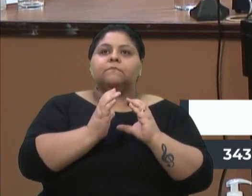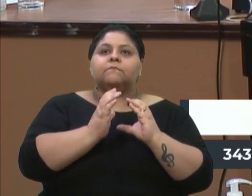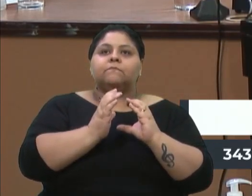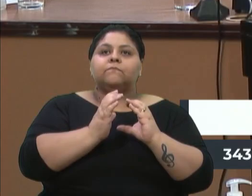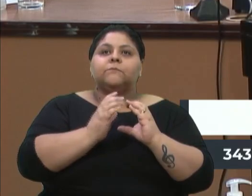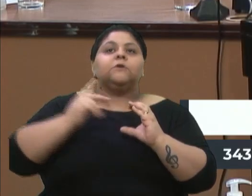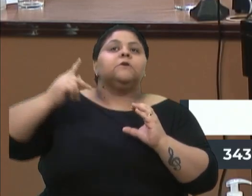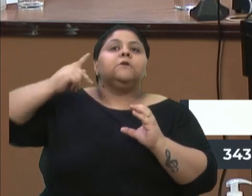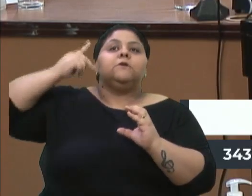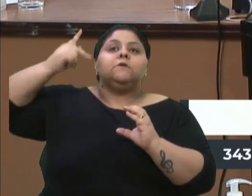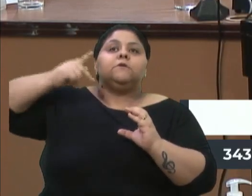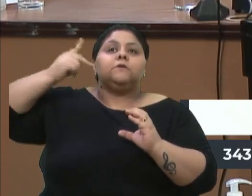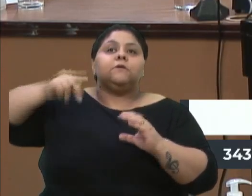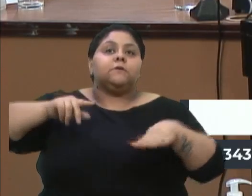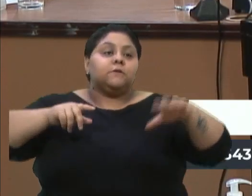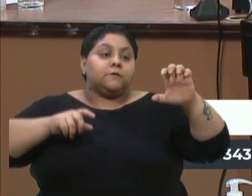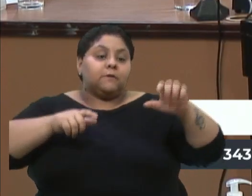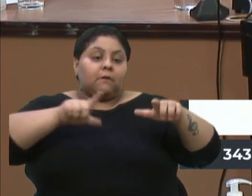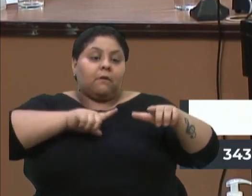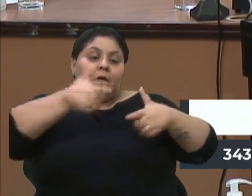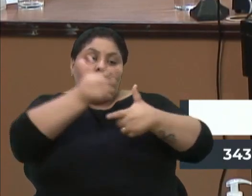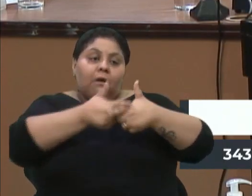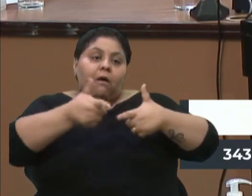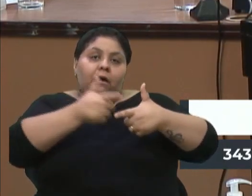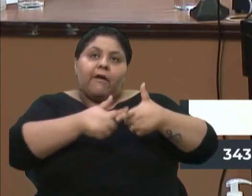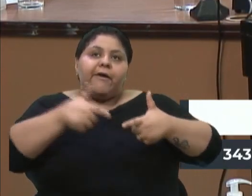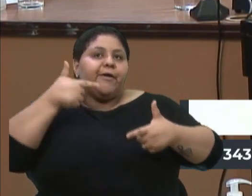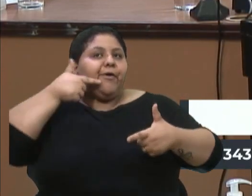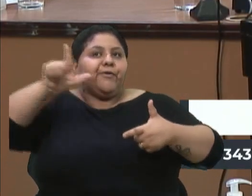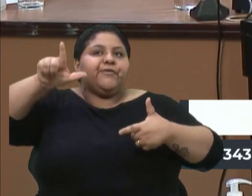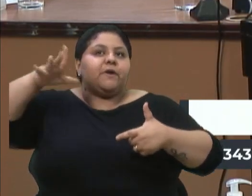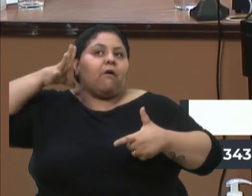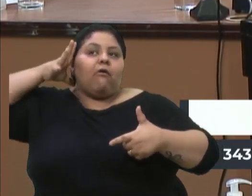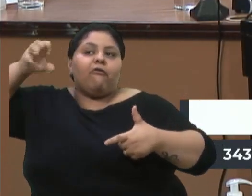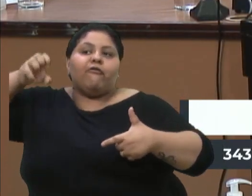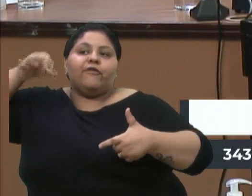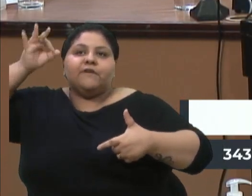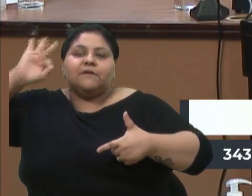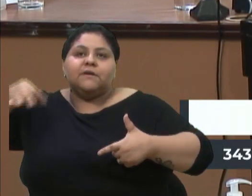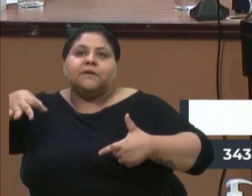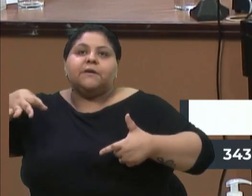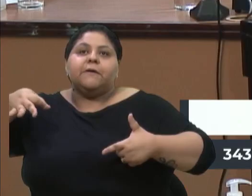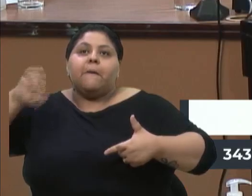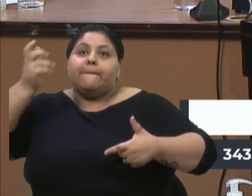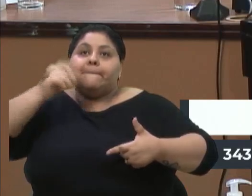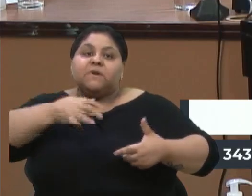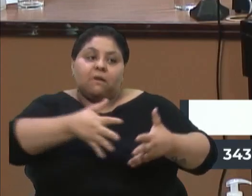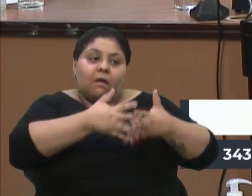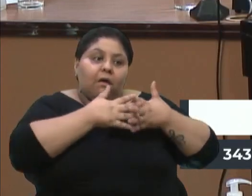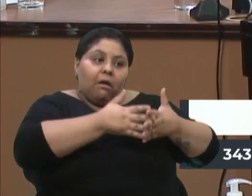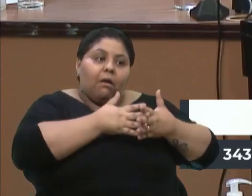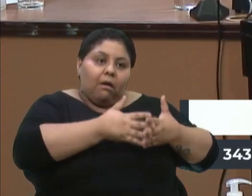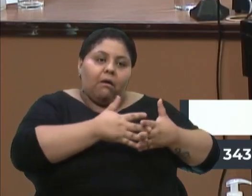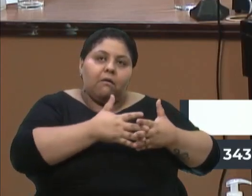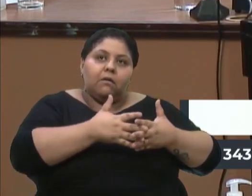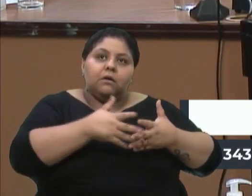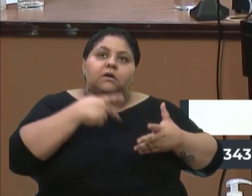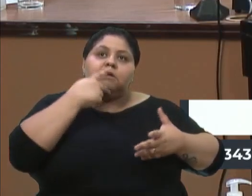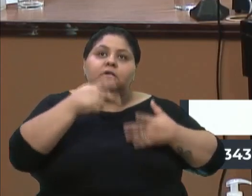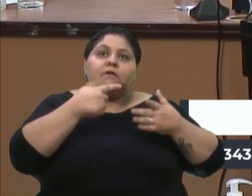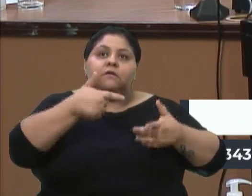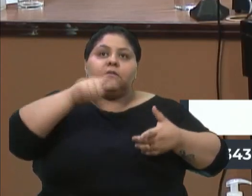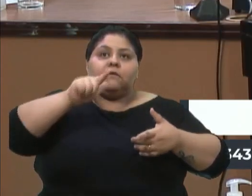os vereadores de esquerda têm problema porque eles não conseguem ouvir direito, né? Daí eles têm que atrapalhar o discurso dos outros. Mas tudo bem, tudo certo,